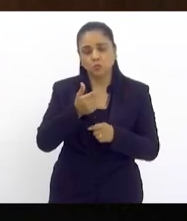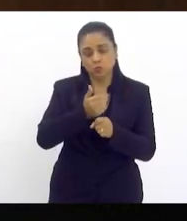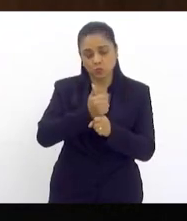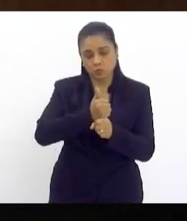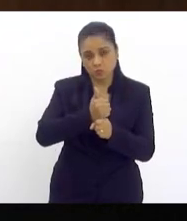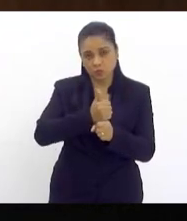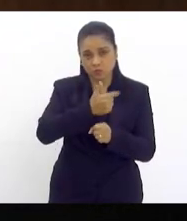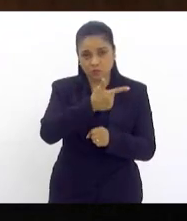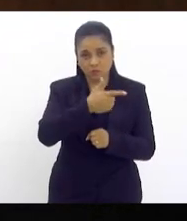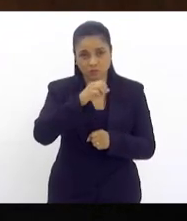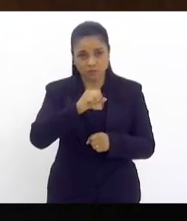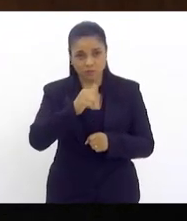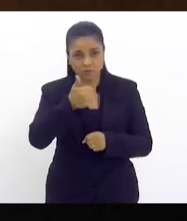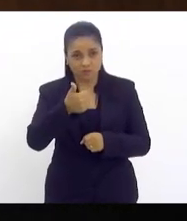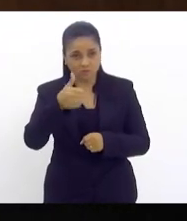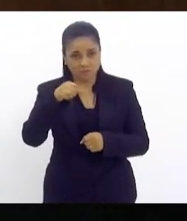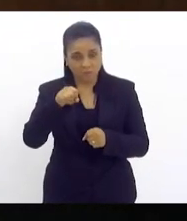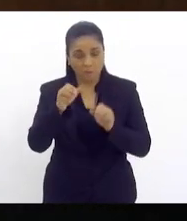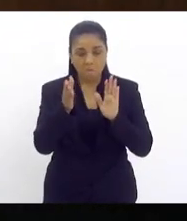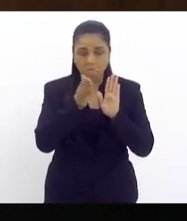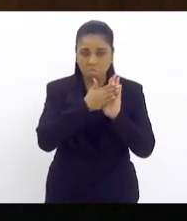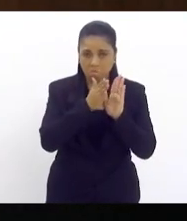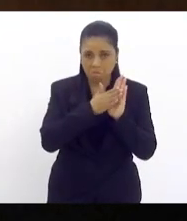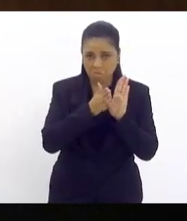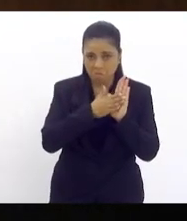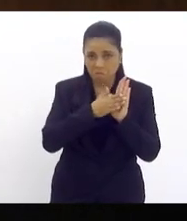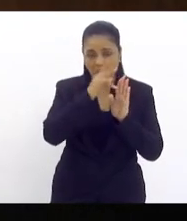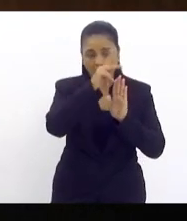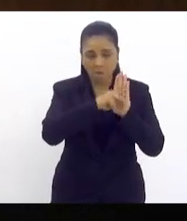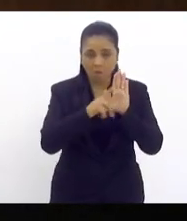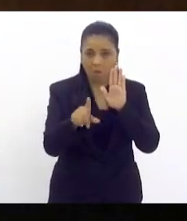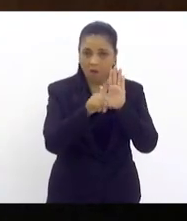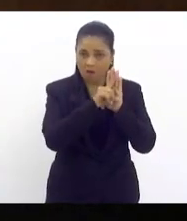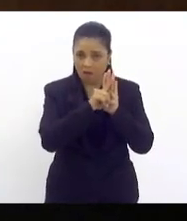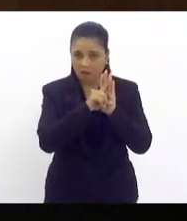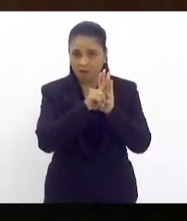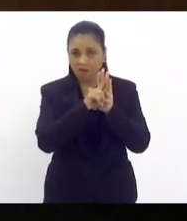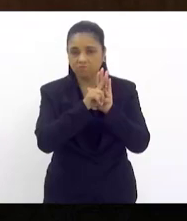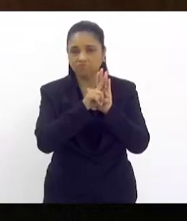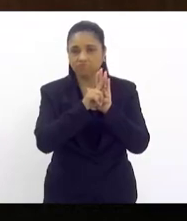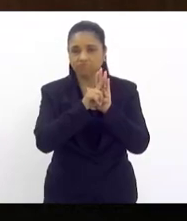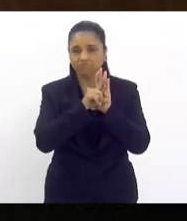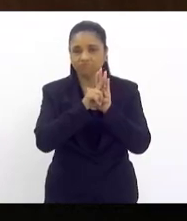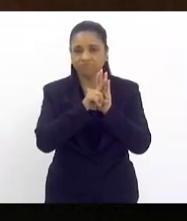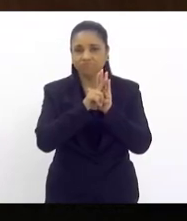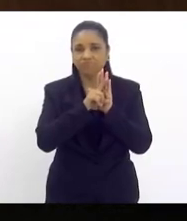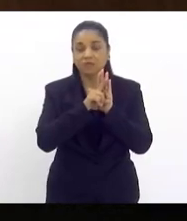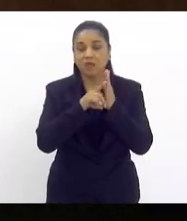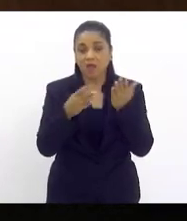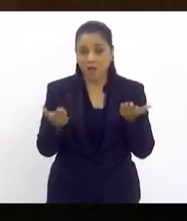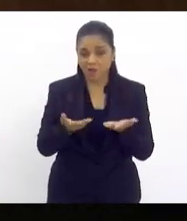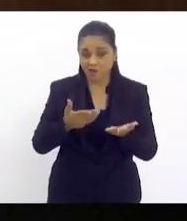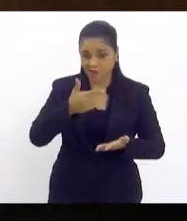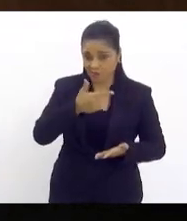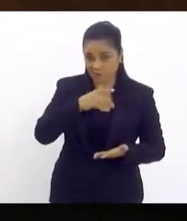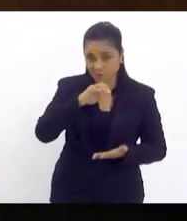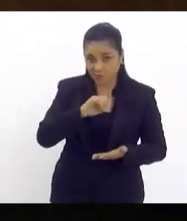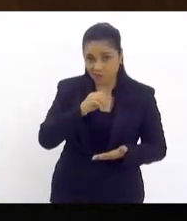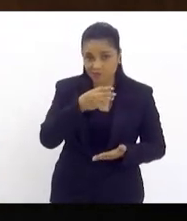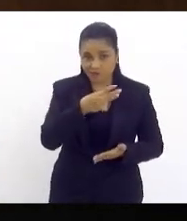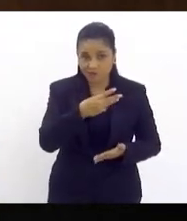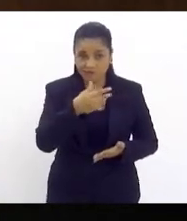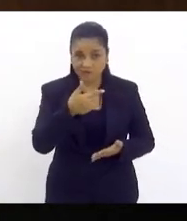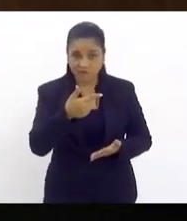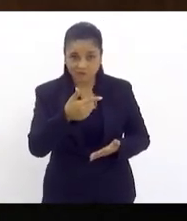o senhor já propôs esse projeto de lei e a gente vê, né, que nós estamos em 2023